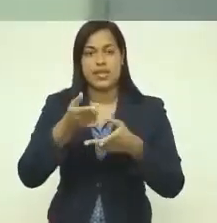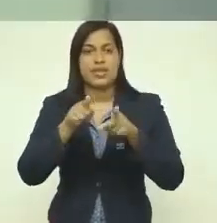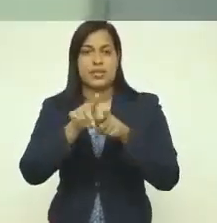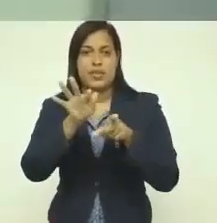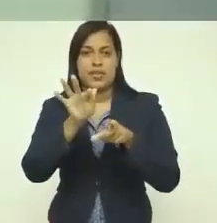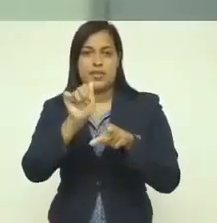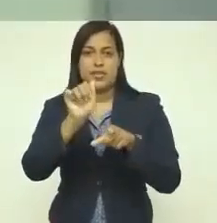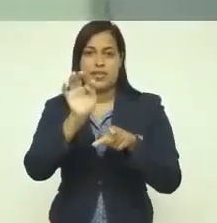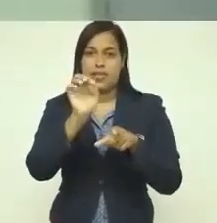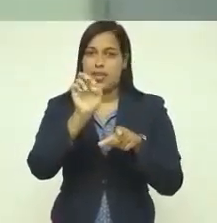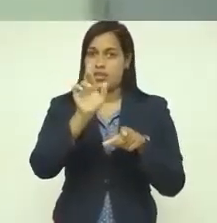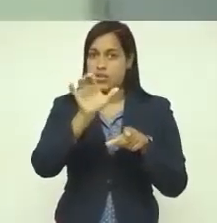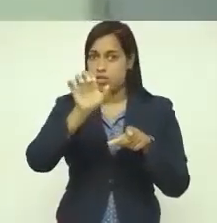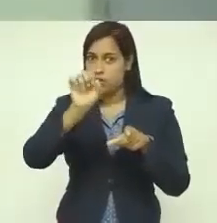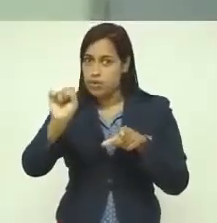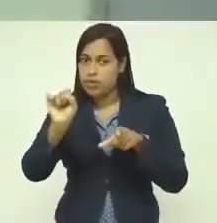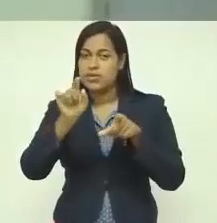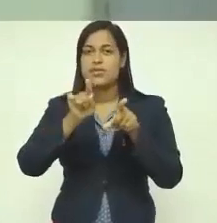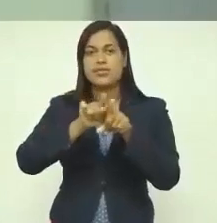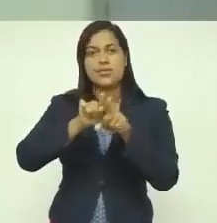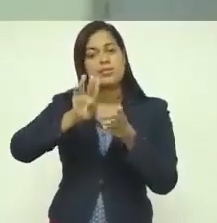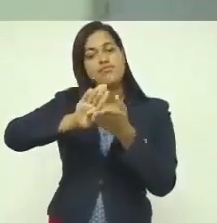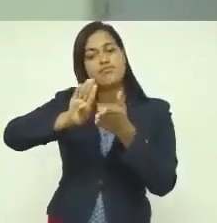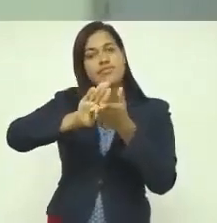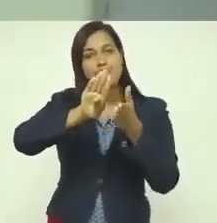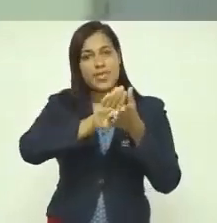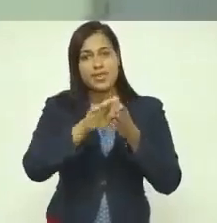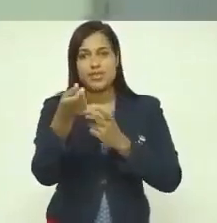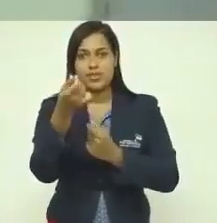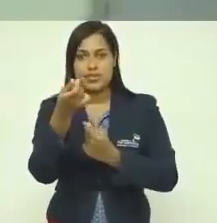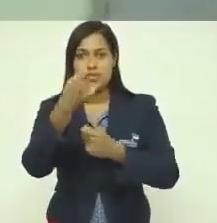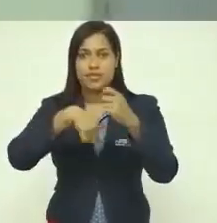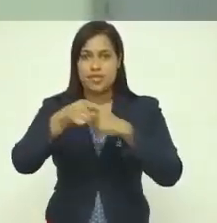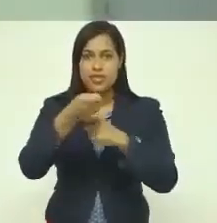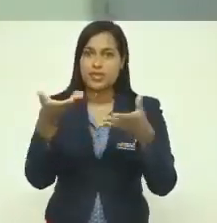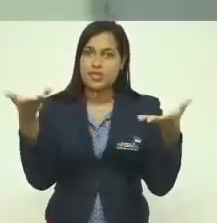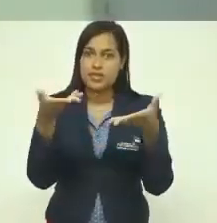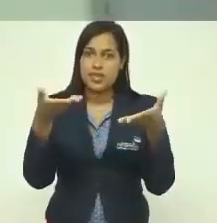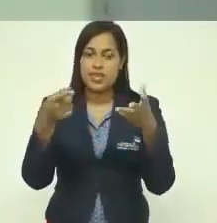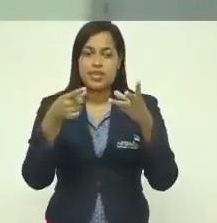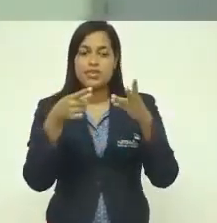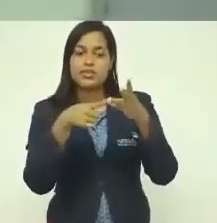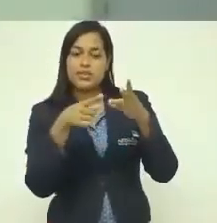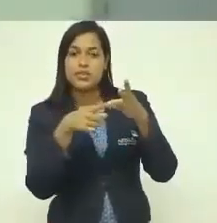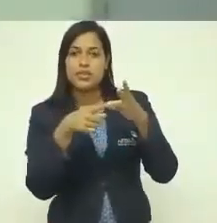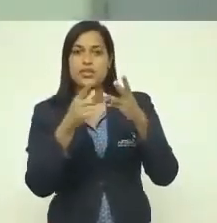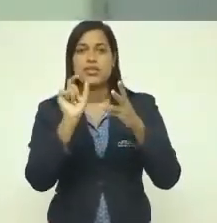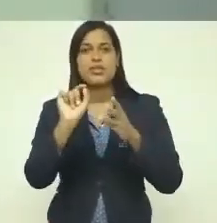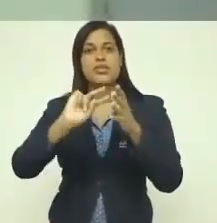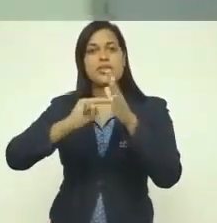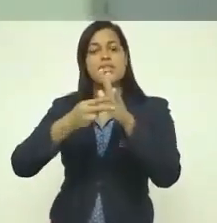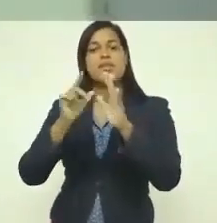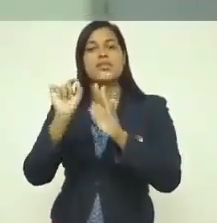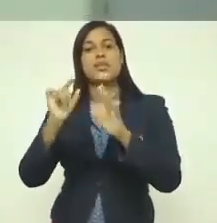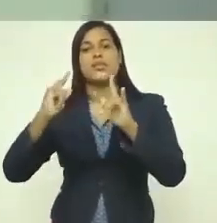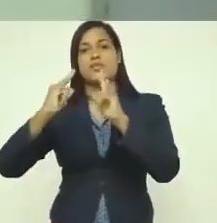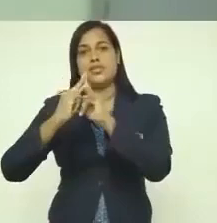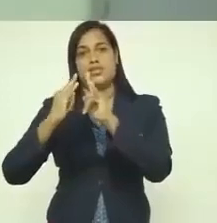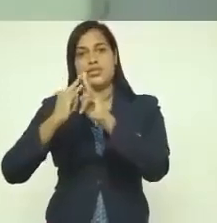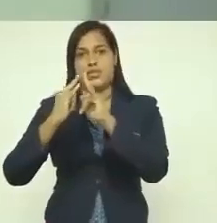serviços, mercado de fatores, mercado de ativos financeiros. E o terceiro elemento que nós vimos agora, as